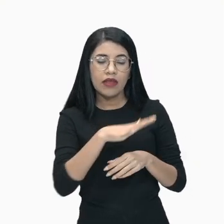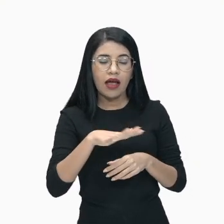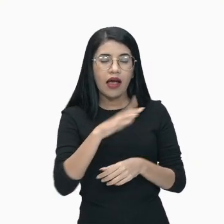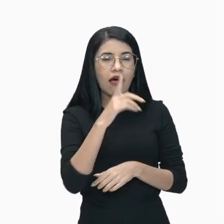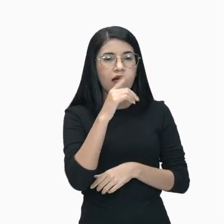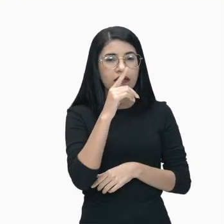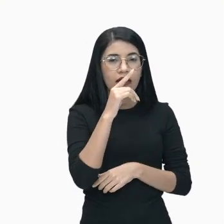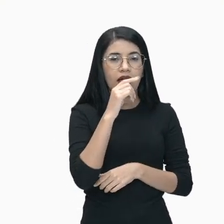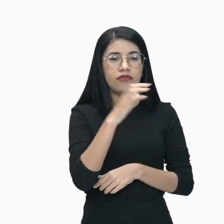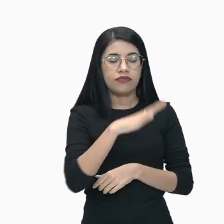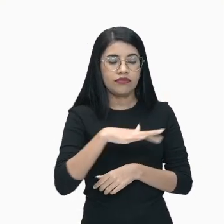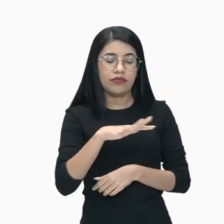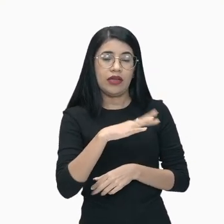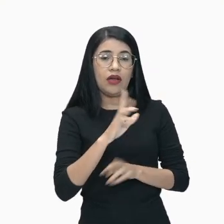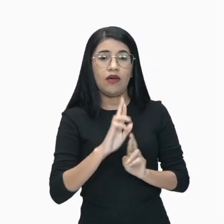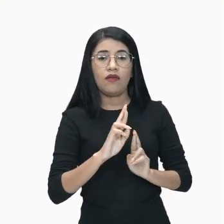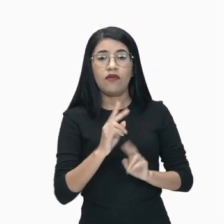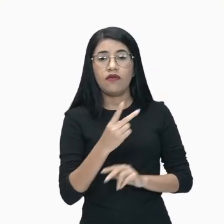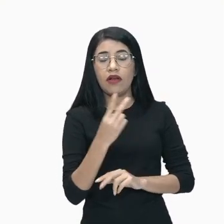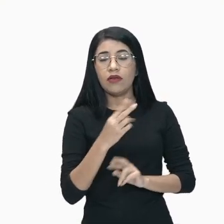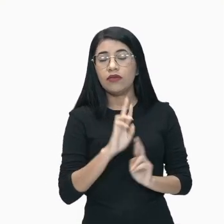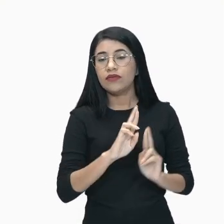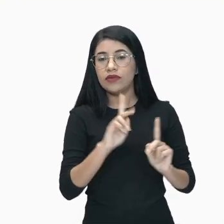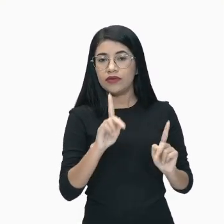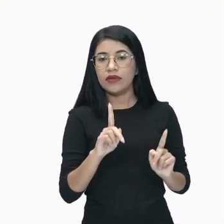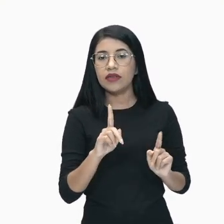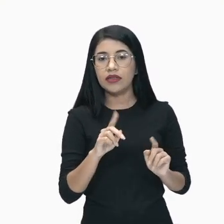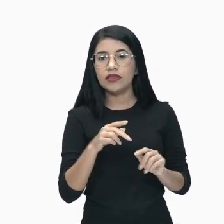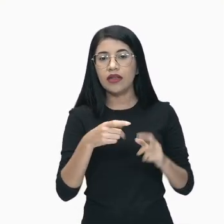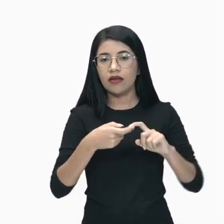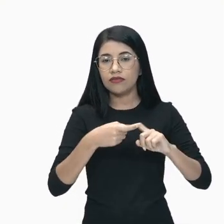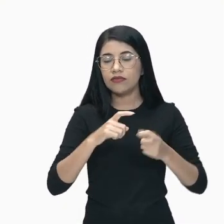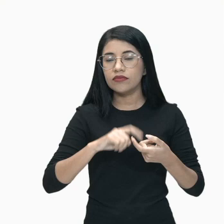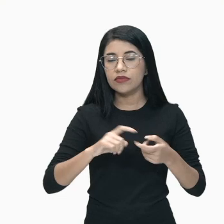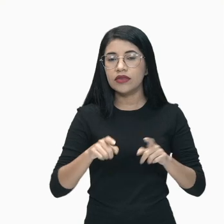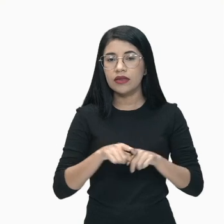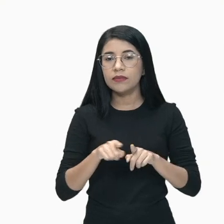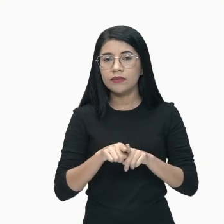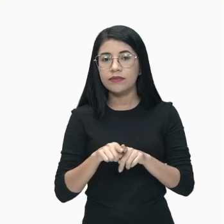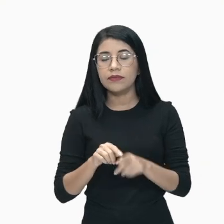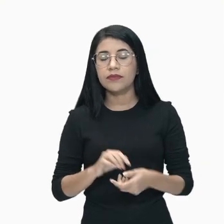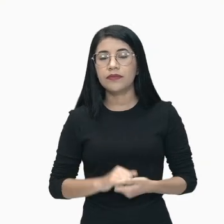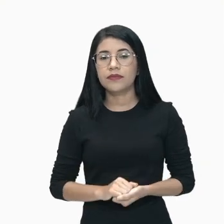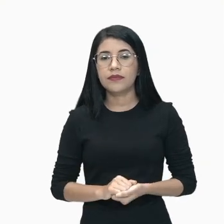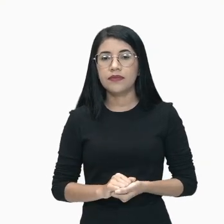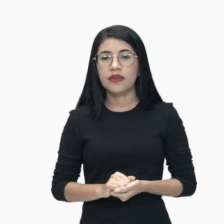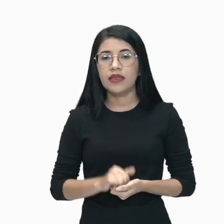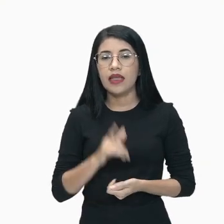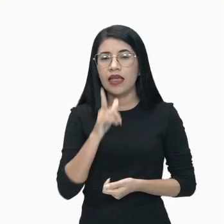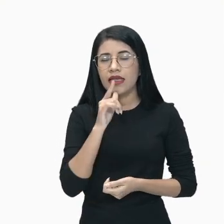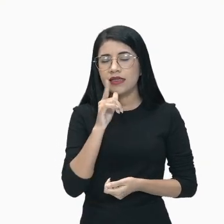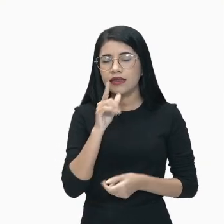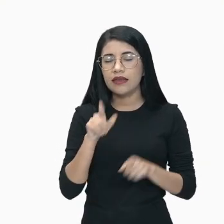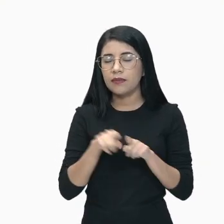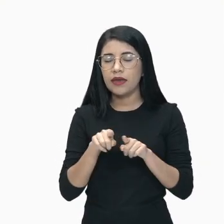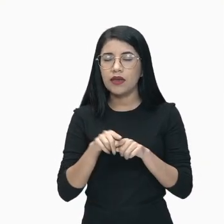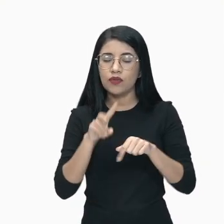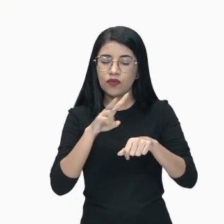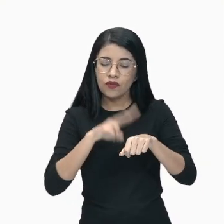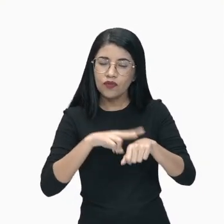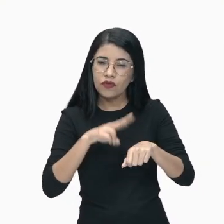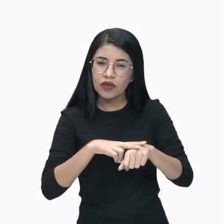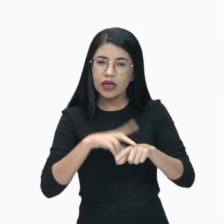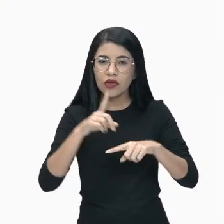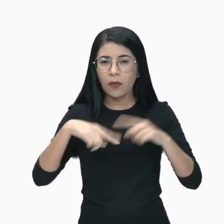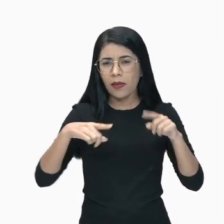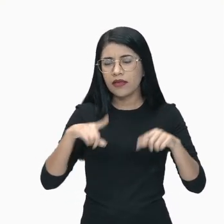água, vai ter um outro valor para essa constante. Se elas estiverem inseridas dentro de um vidro, ou dentro de um